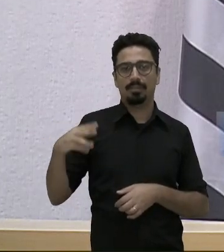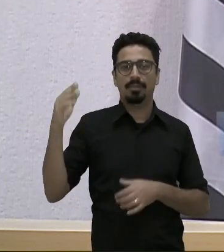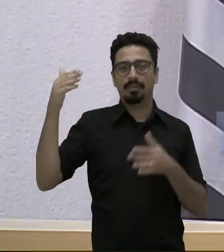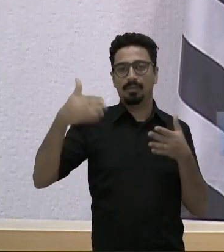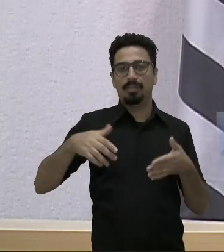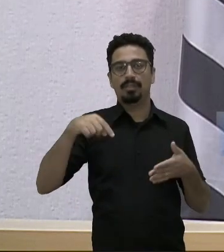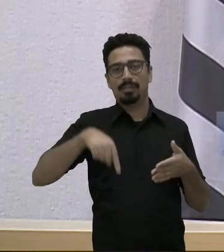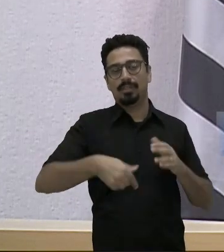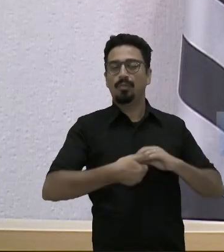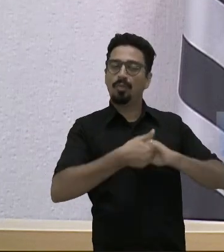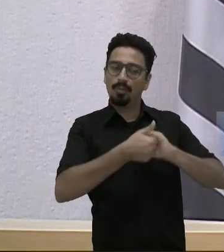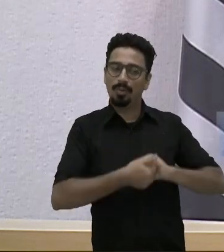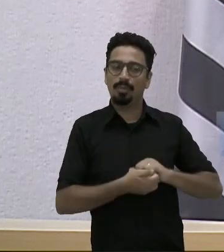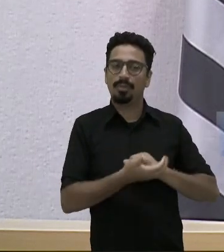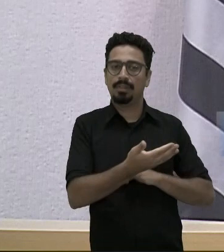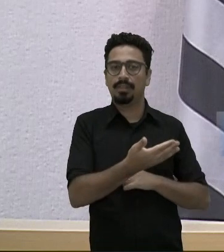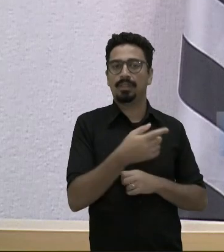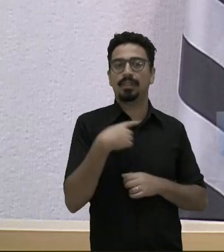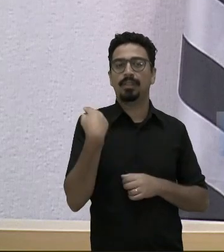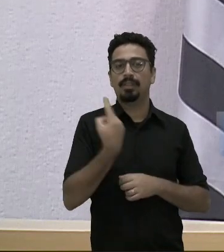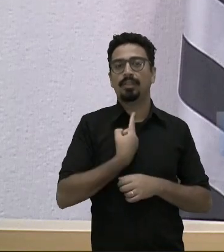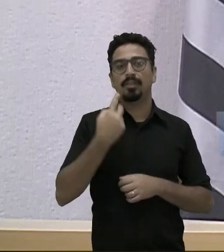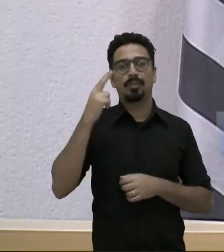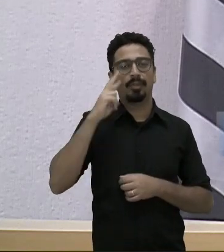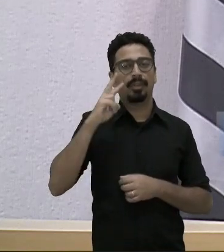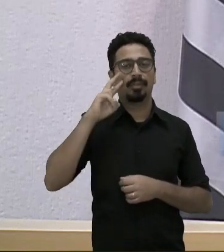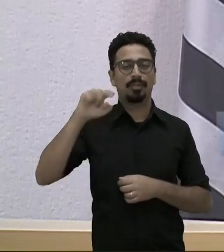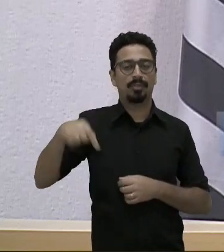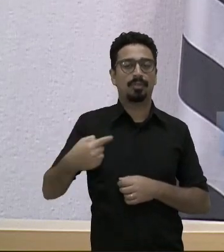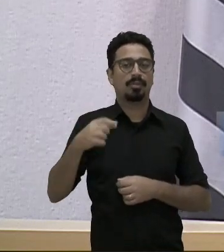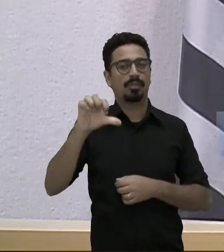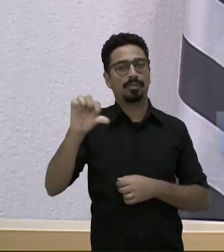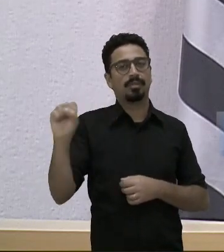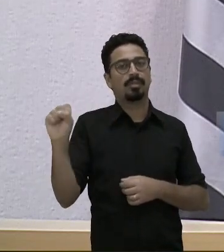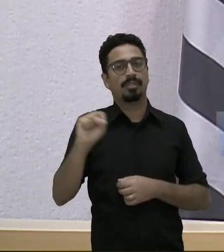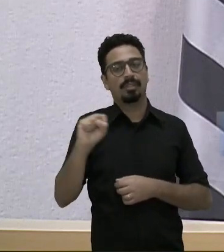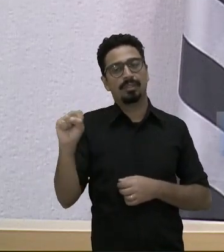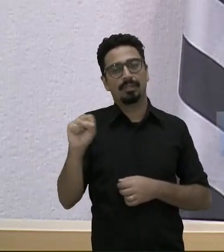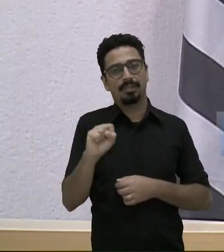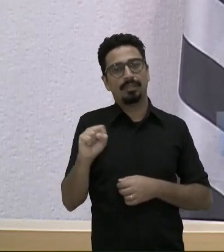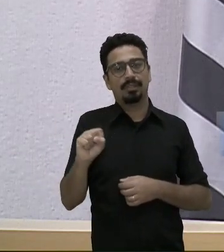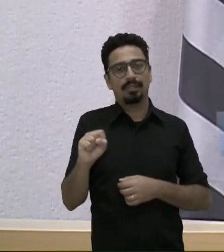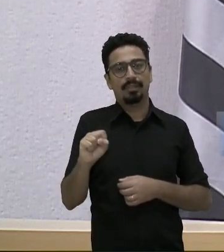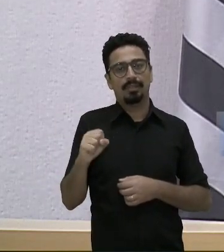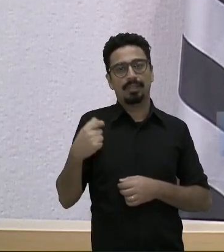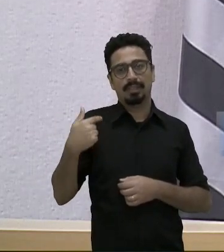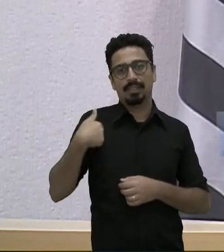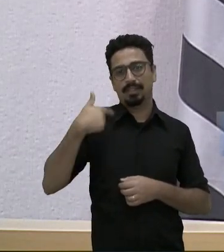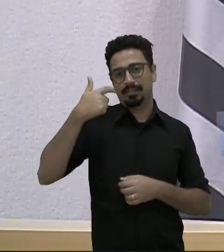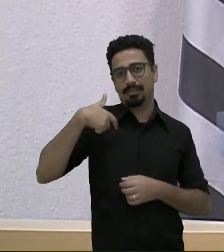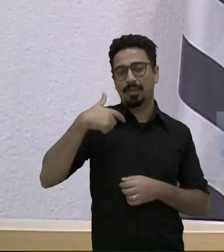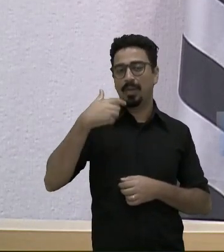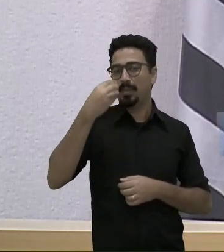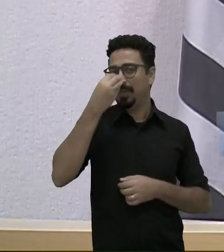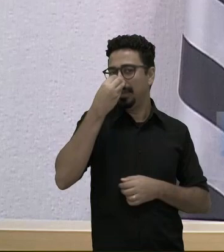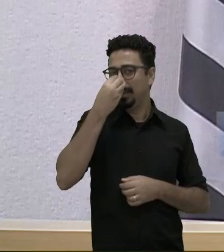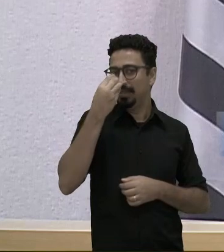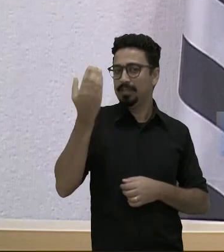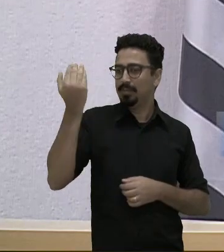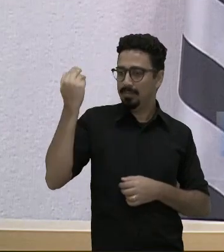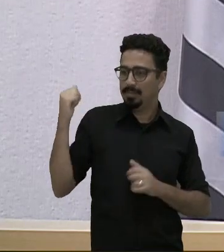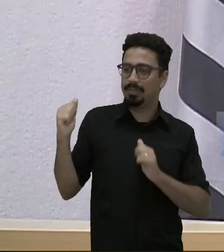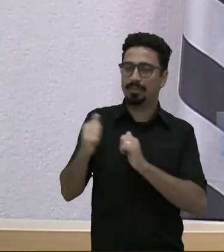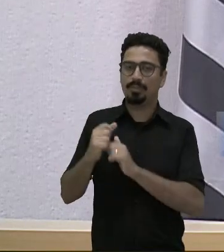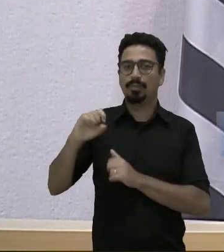fui cumprimentá-lo e fomos lembrar de 1988, então palhaço Dentinho, com o